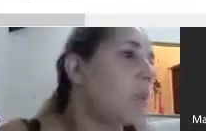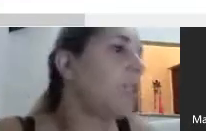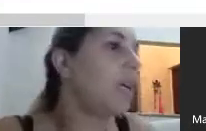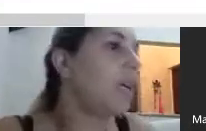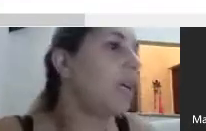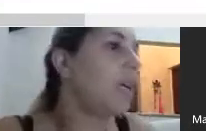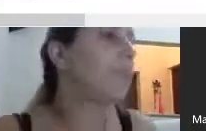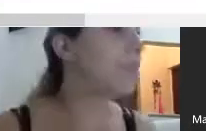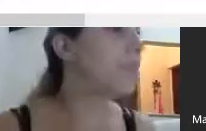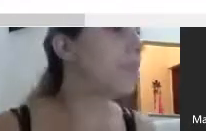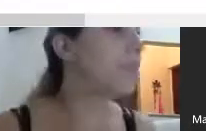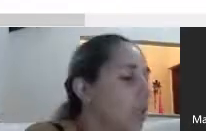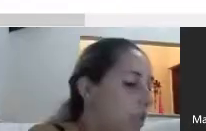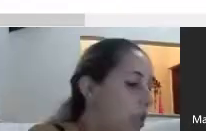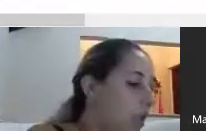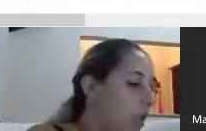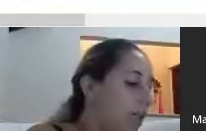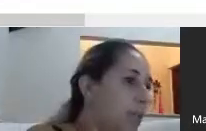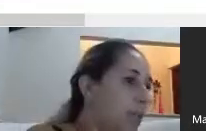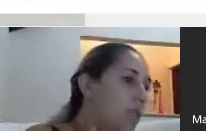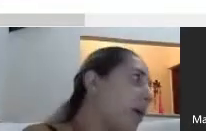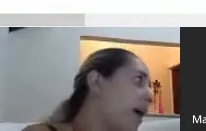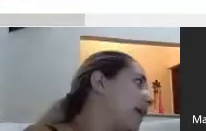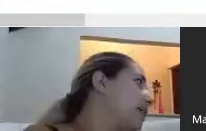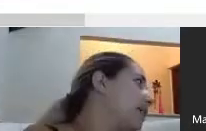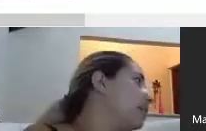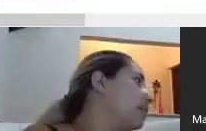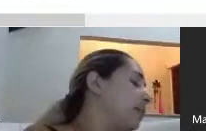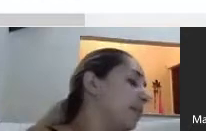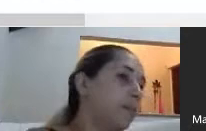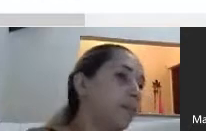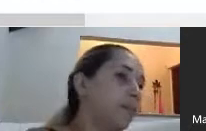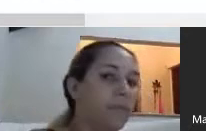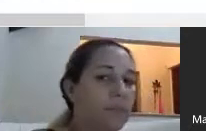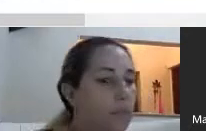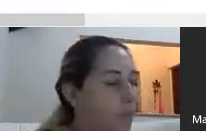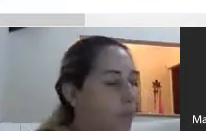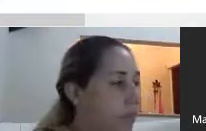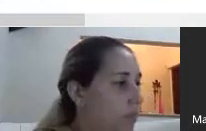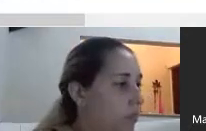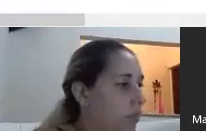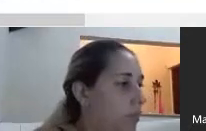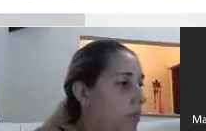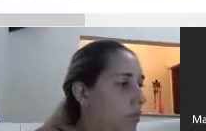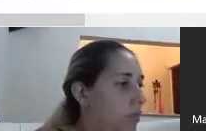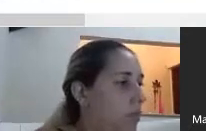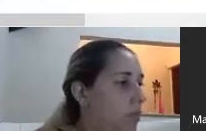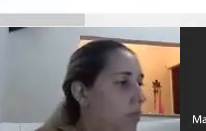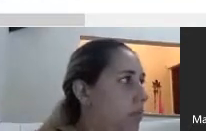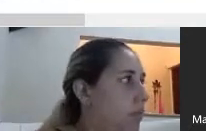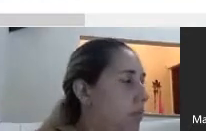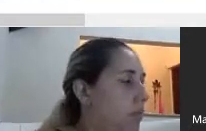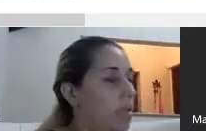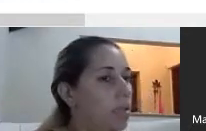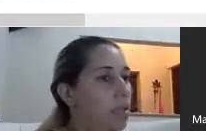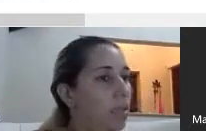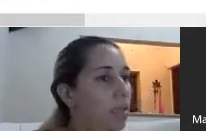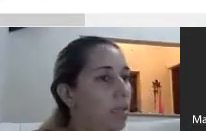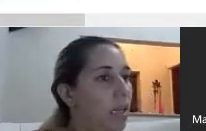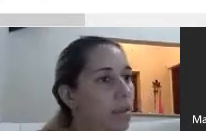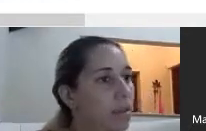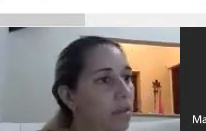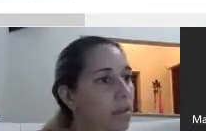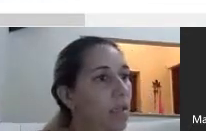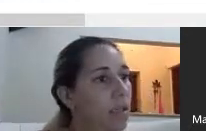a tabela funcionário, descrição. É uma tabela responsável por armazenar as informações do funcionário da empresa.